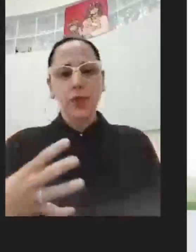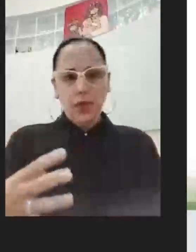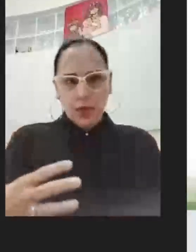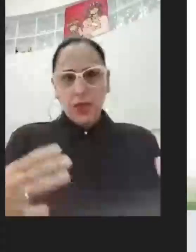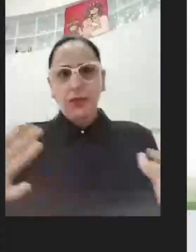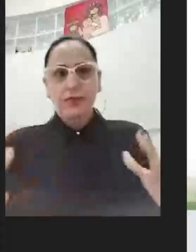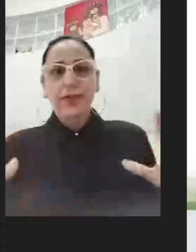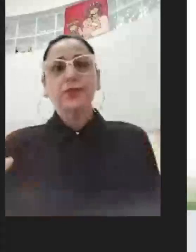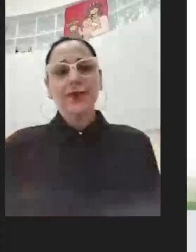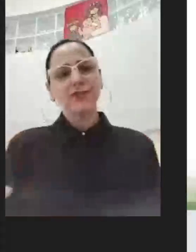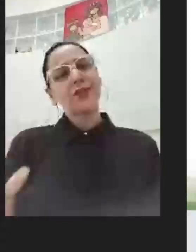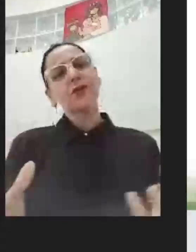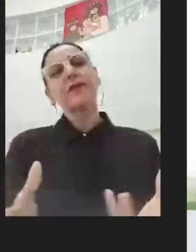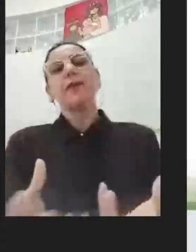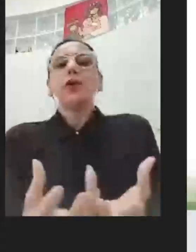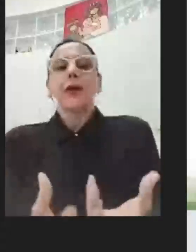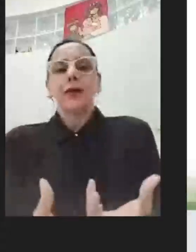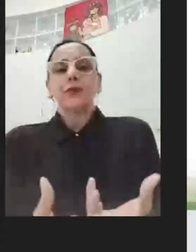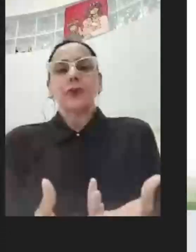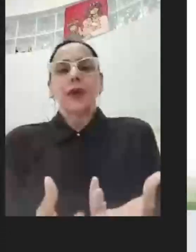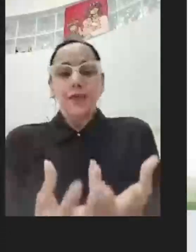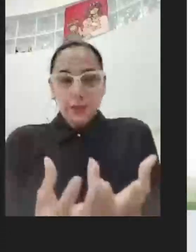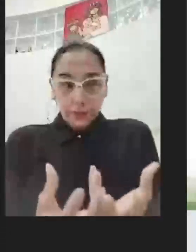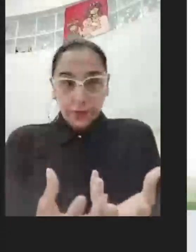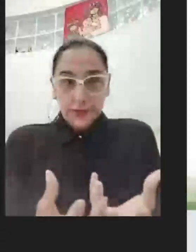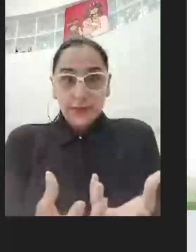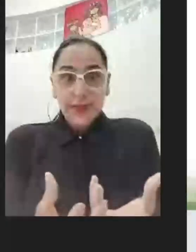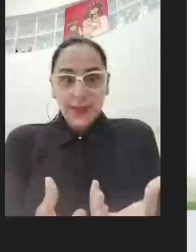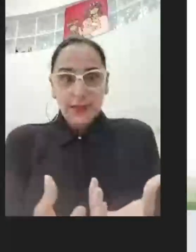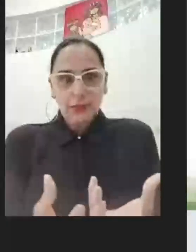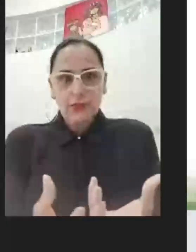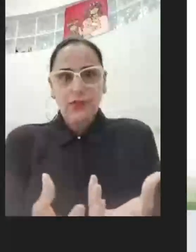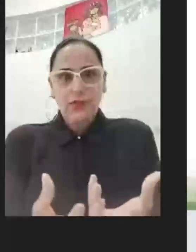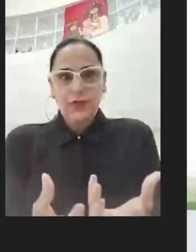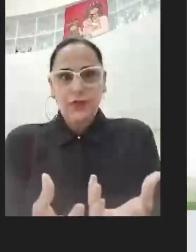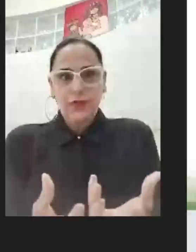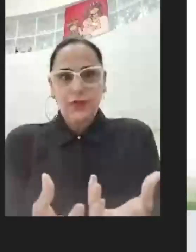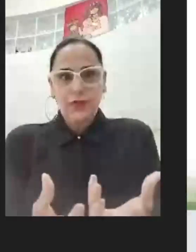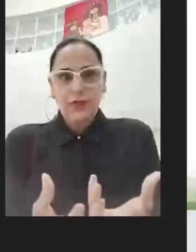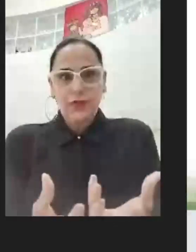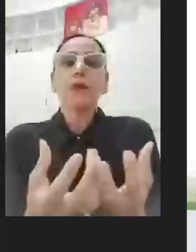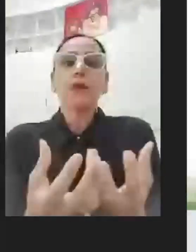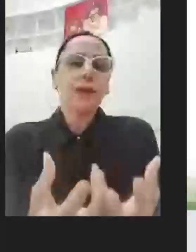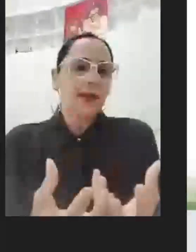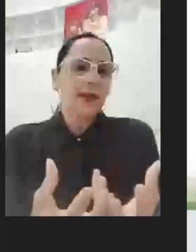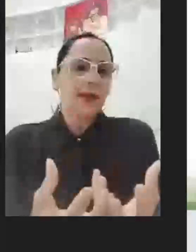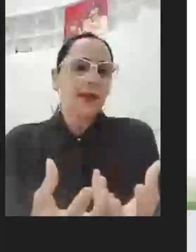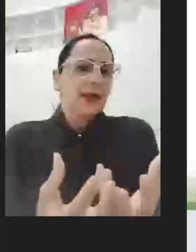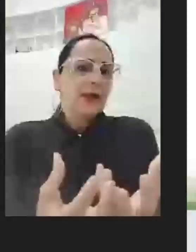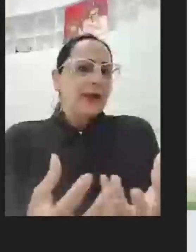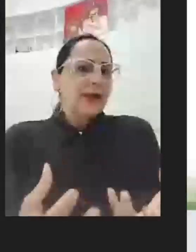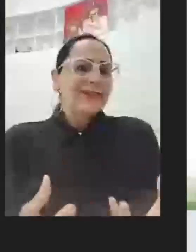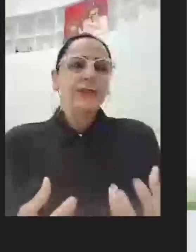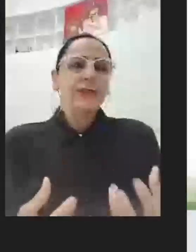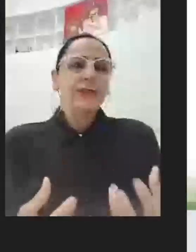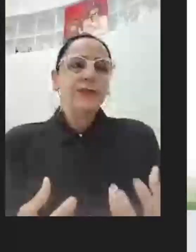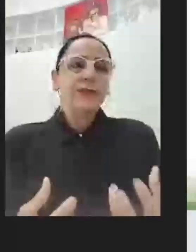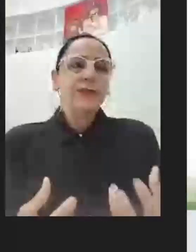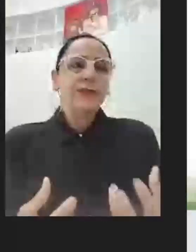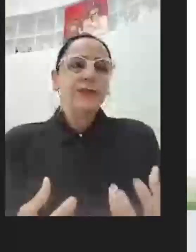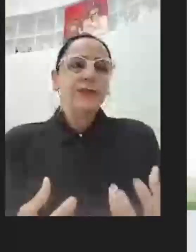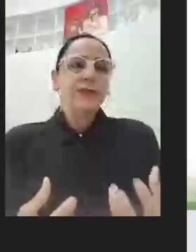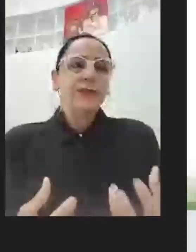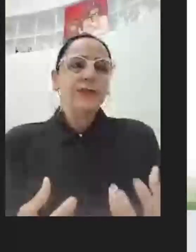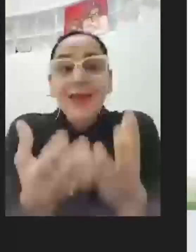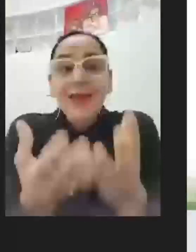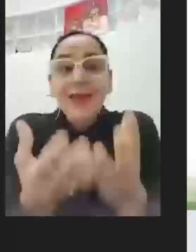de leite, o tempo. Estou falando mais na nossa abordagem. Essa foi a nossa ideia hoje, sabe? De acolher,